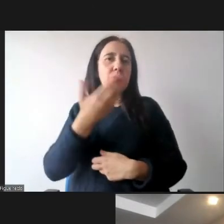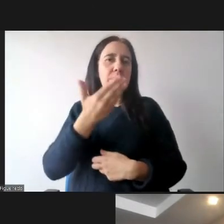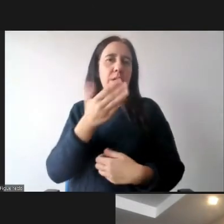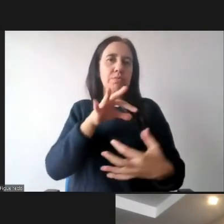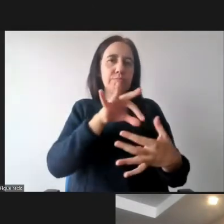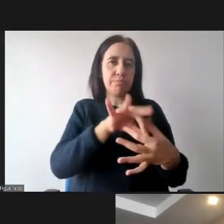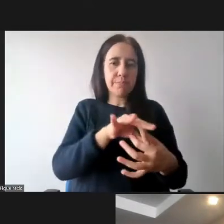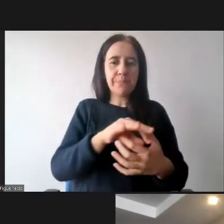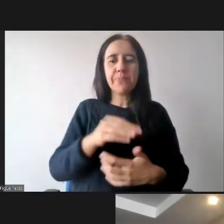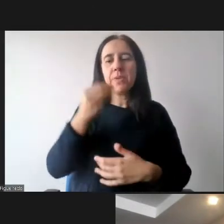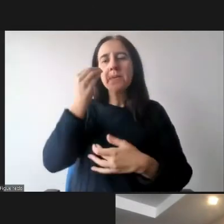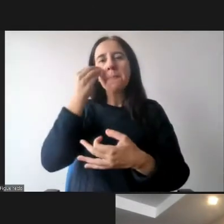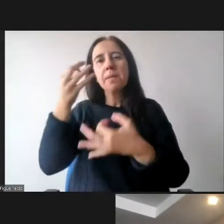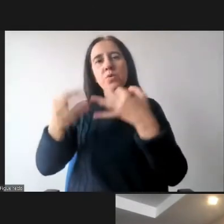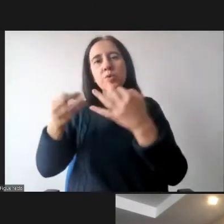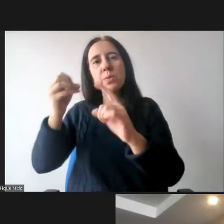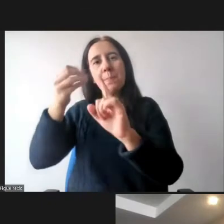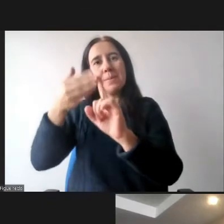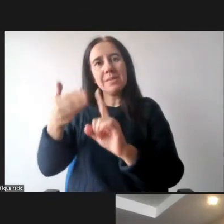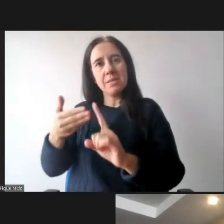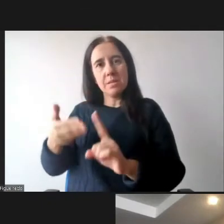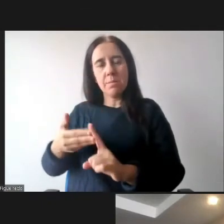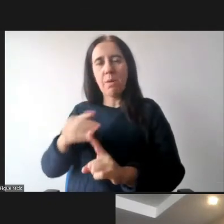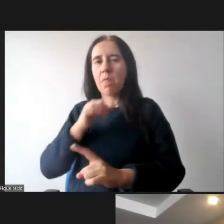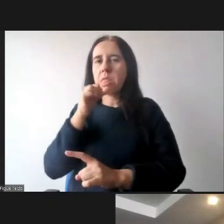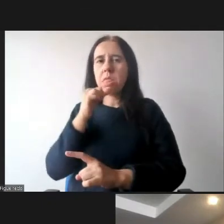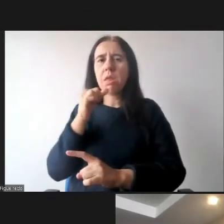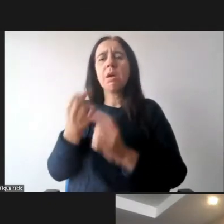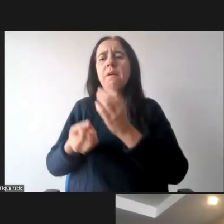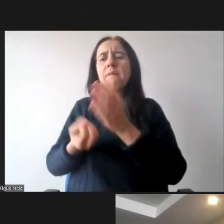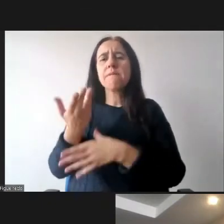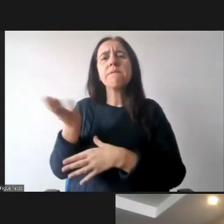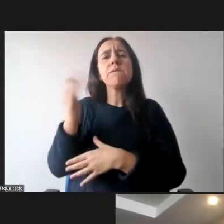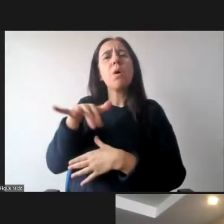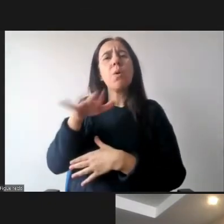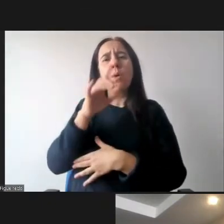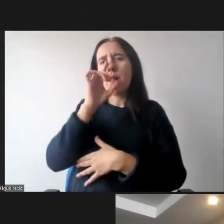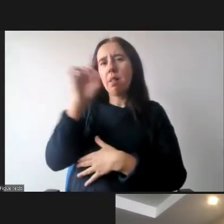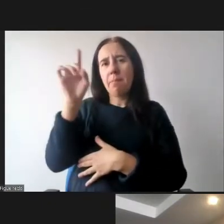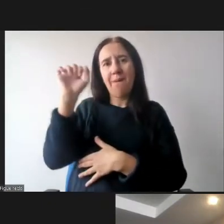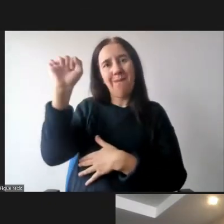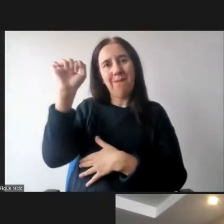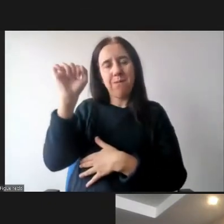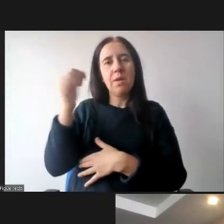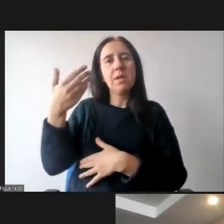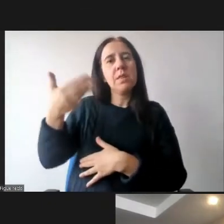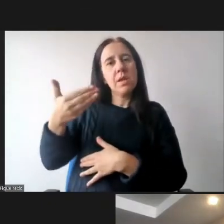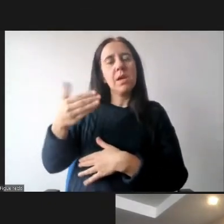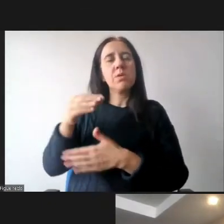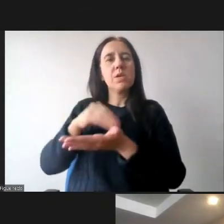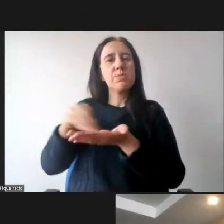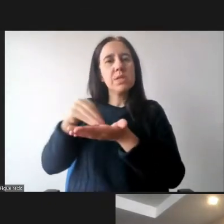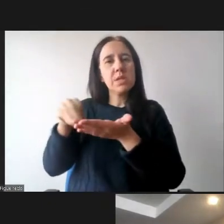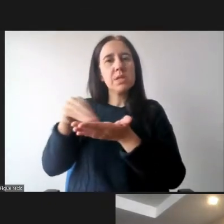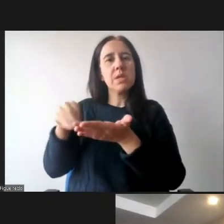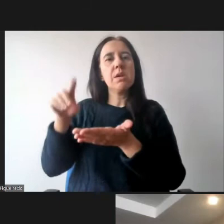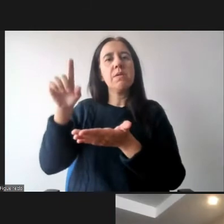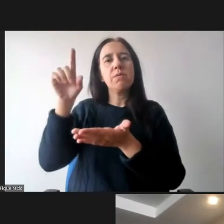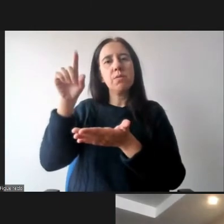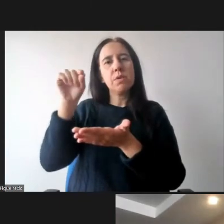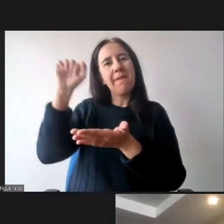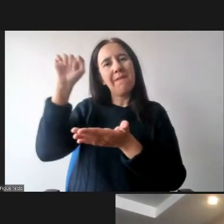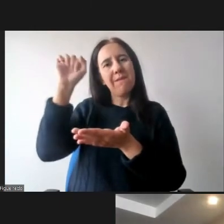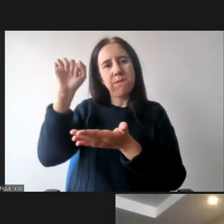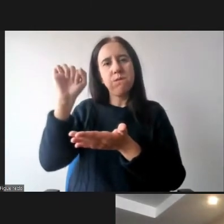princípio jurídico, as suas raízes são frequentemente encontradas no direito alemão, direito administrativo e de polícia, depois também no